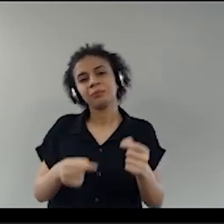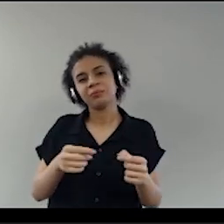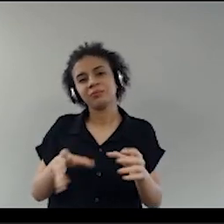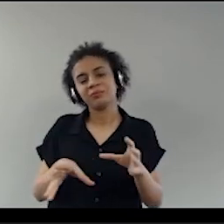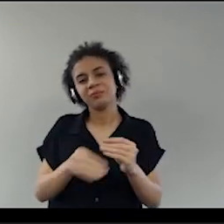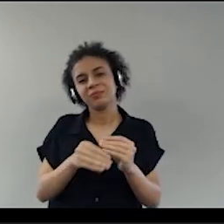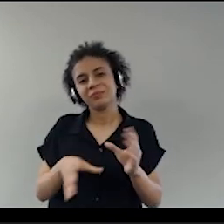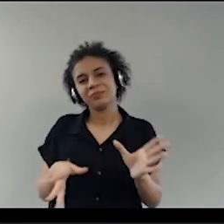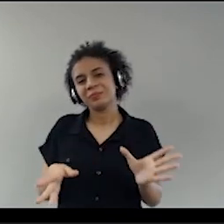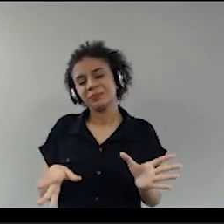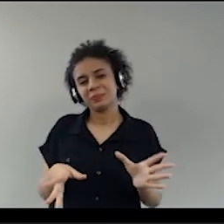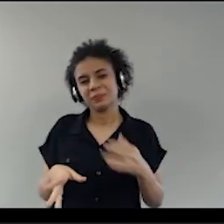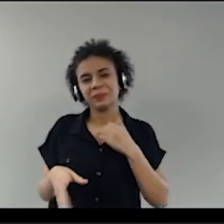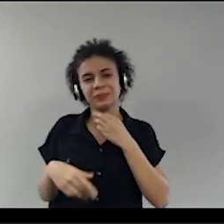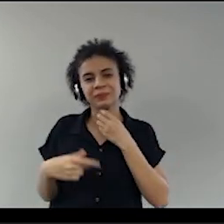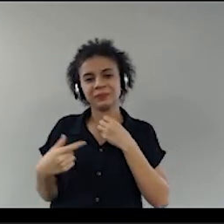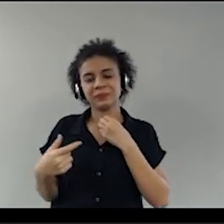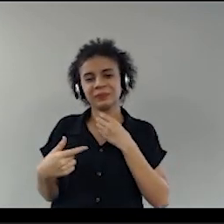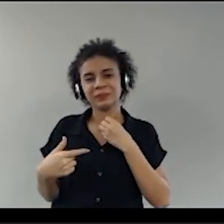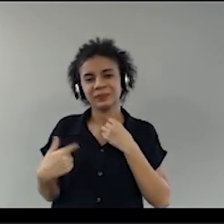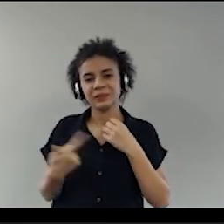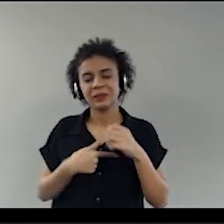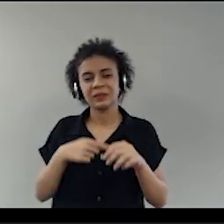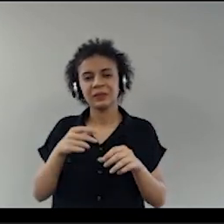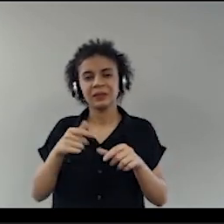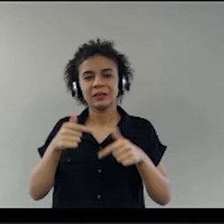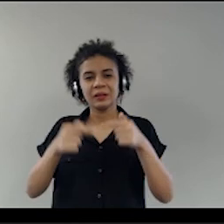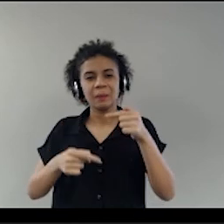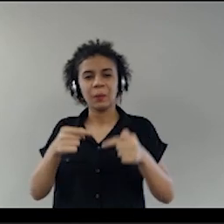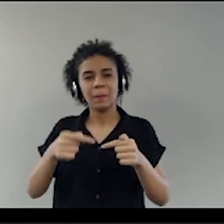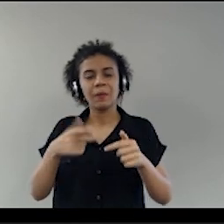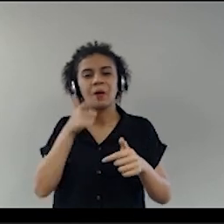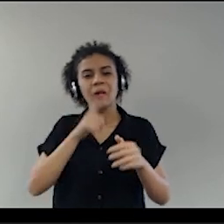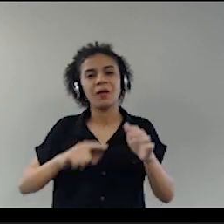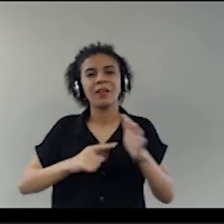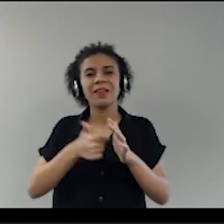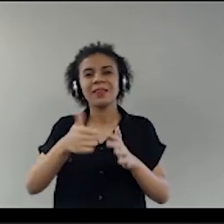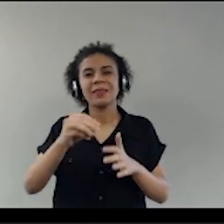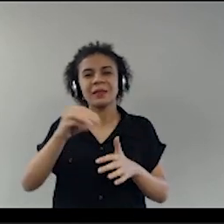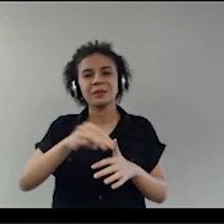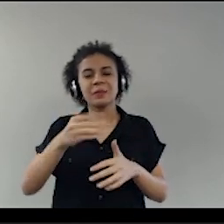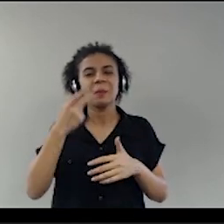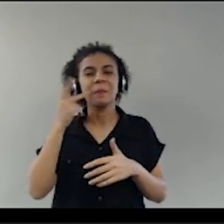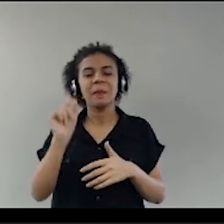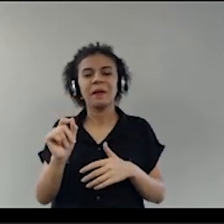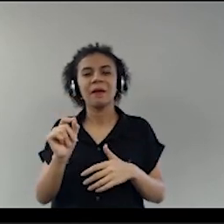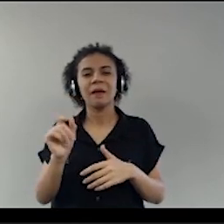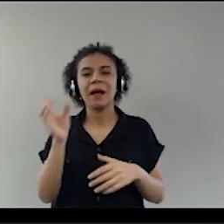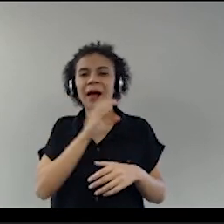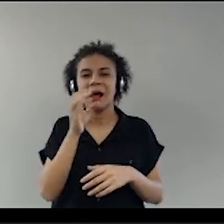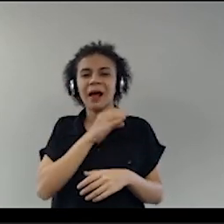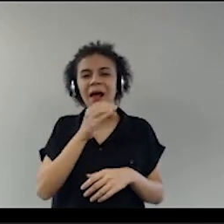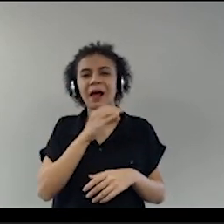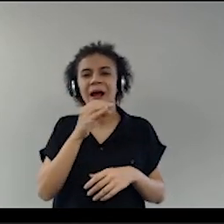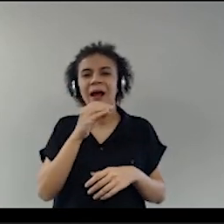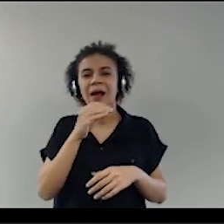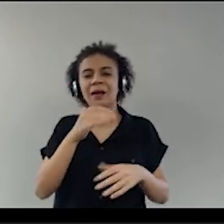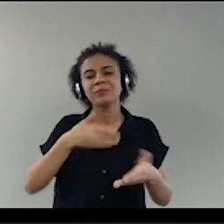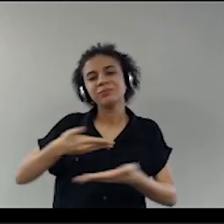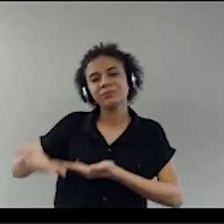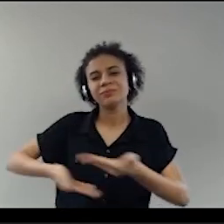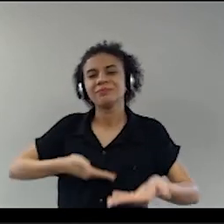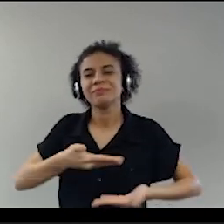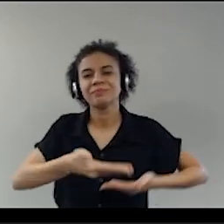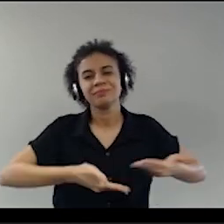econômicos nas nossas intervenções, e com isso ganhamos 10 minutinhos para uma rápida troca